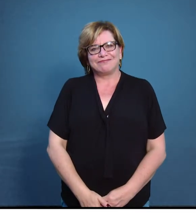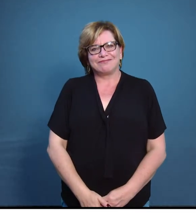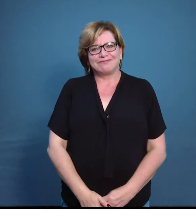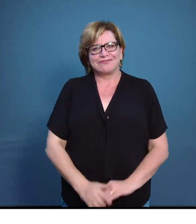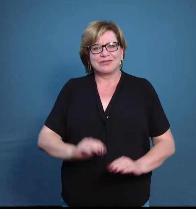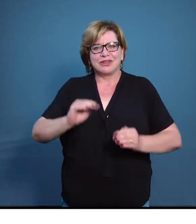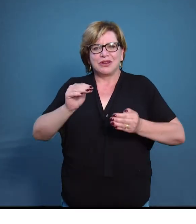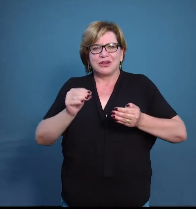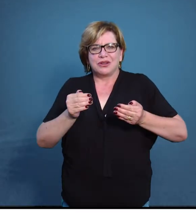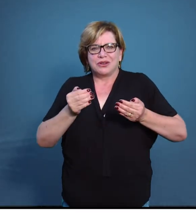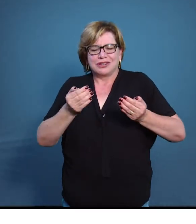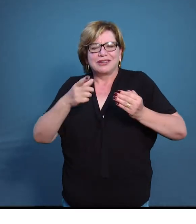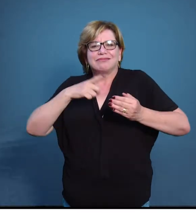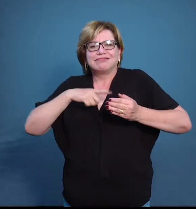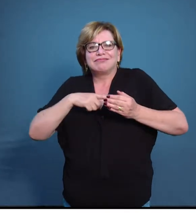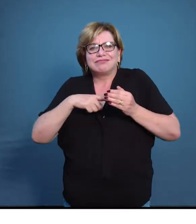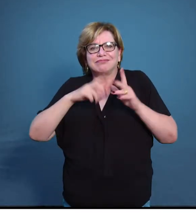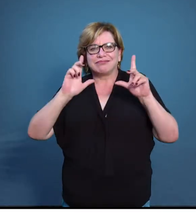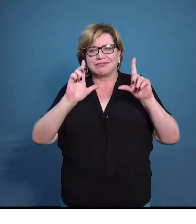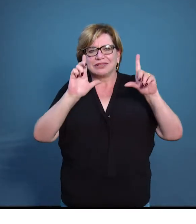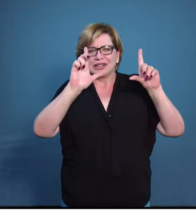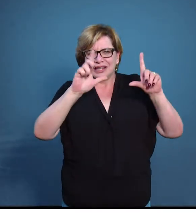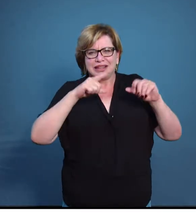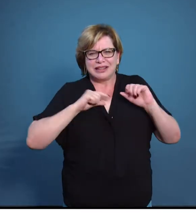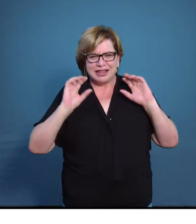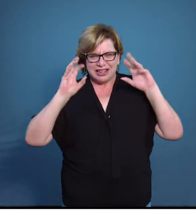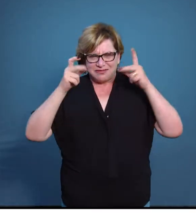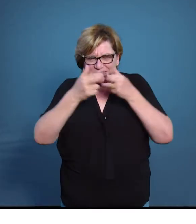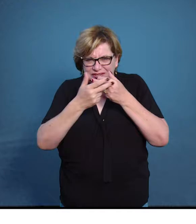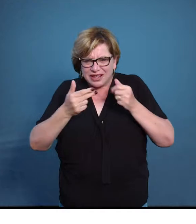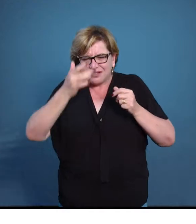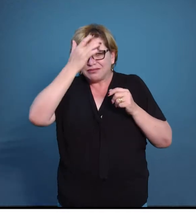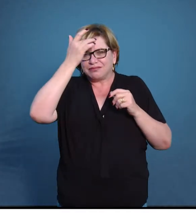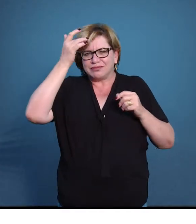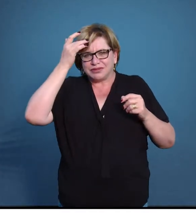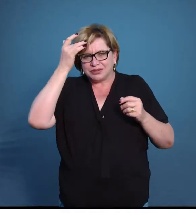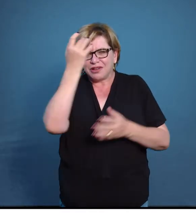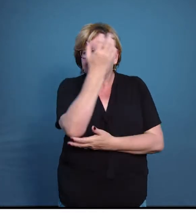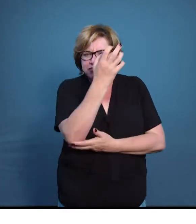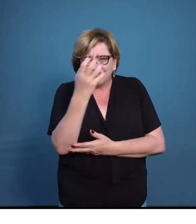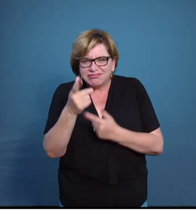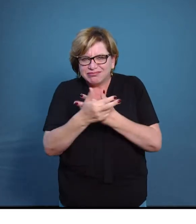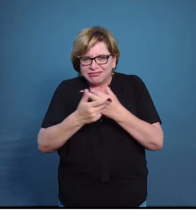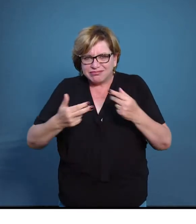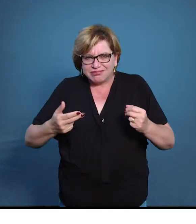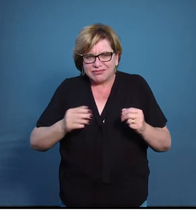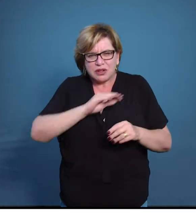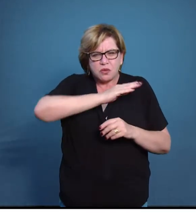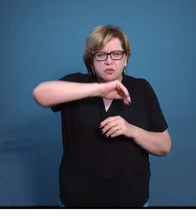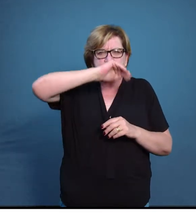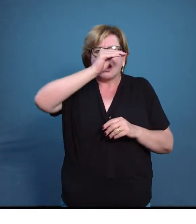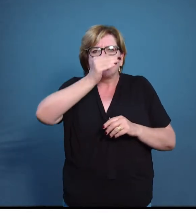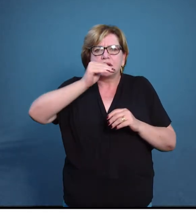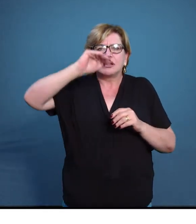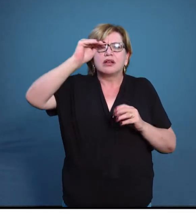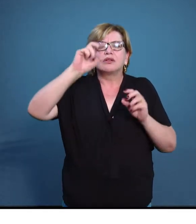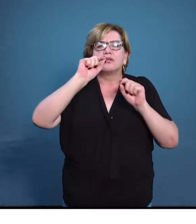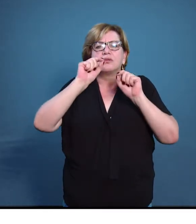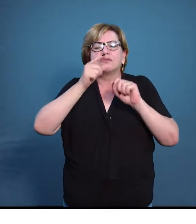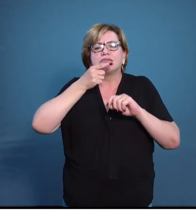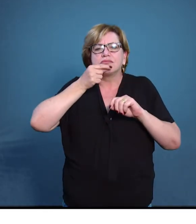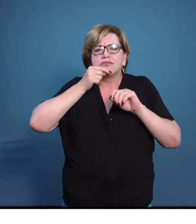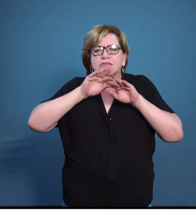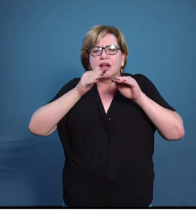Quais os elementos contidos na obra? Eu tenho animais, pessoas, plantas, montanhas,